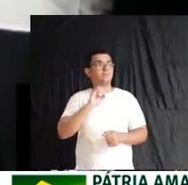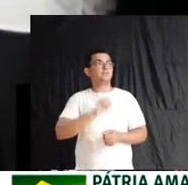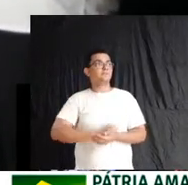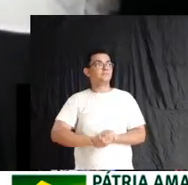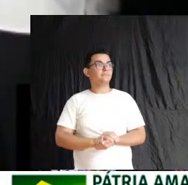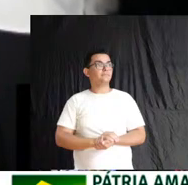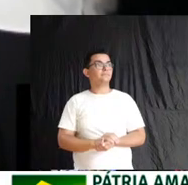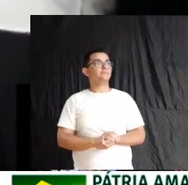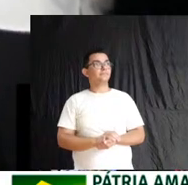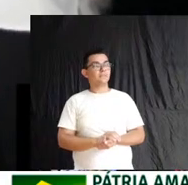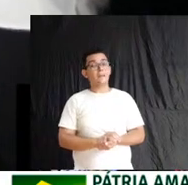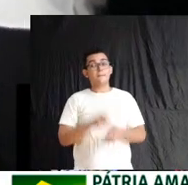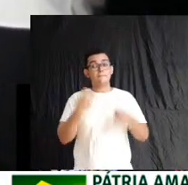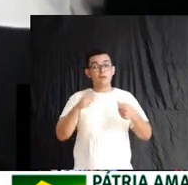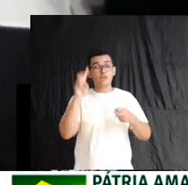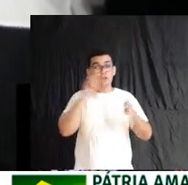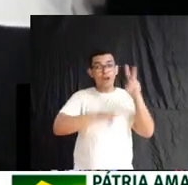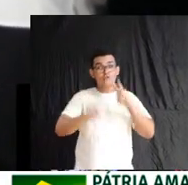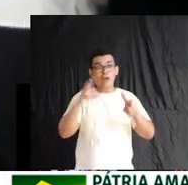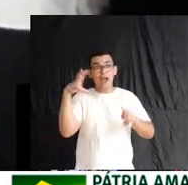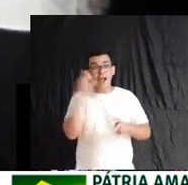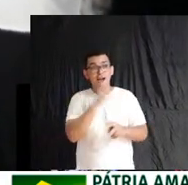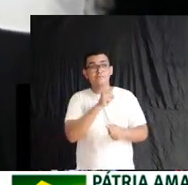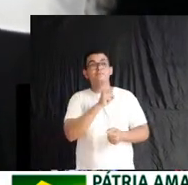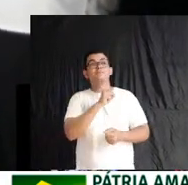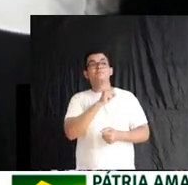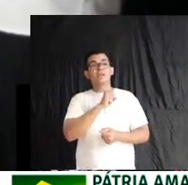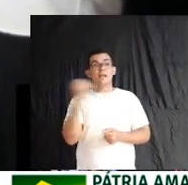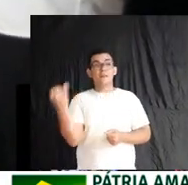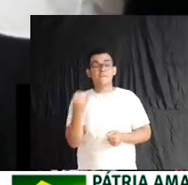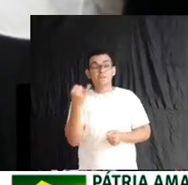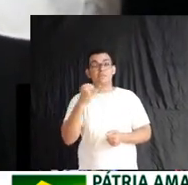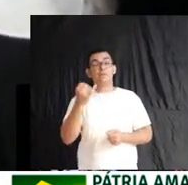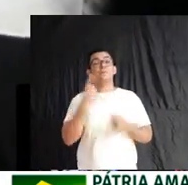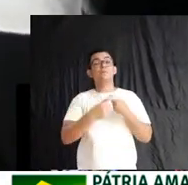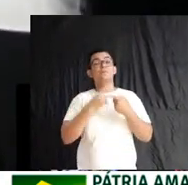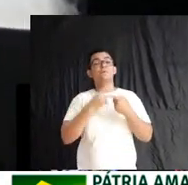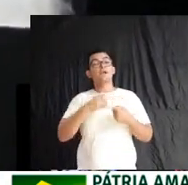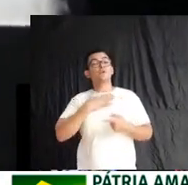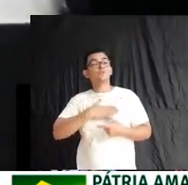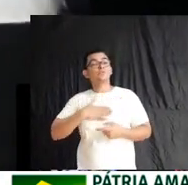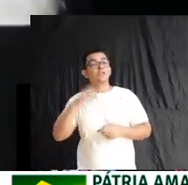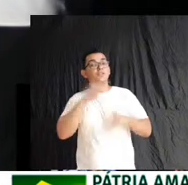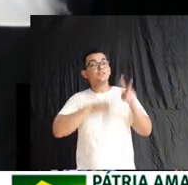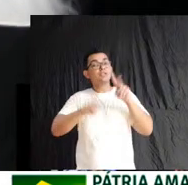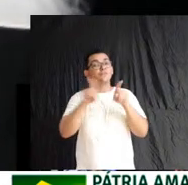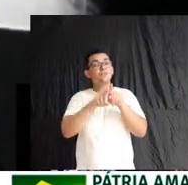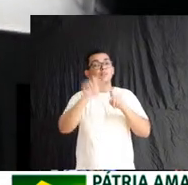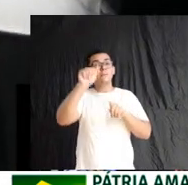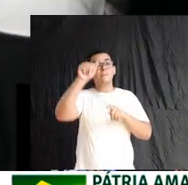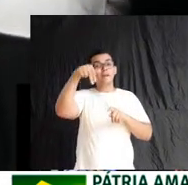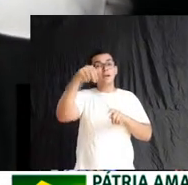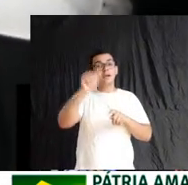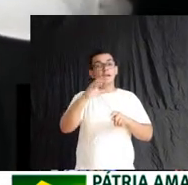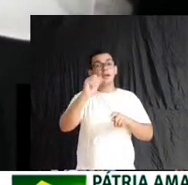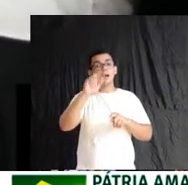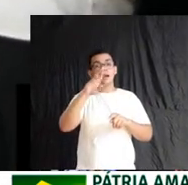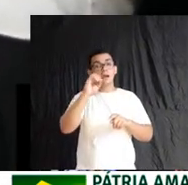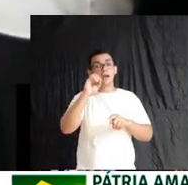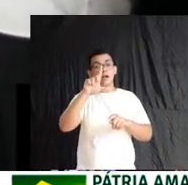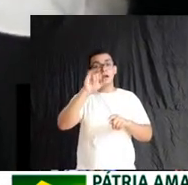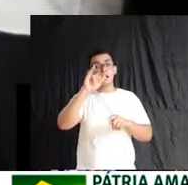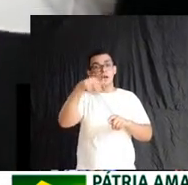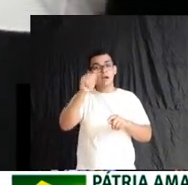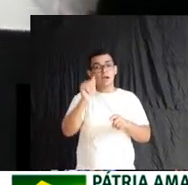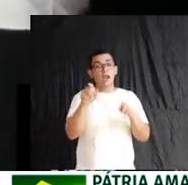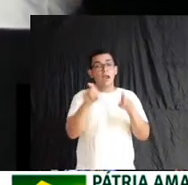Ele tem que me esperar. A voz. E eu gostaria muito de ver ao vivo Ana Carolina. Eu gostaria